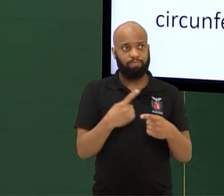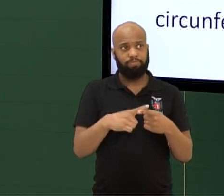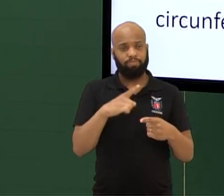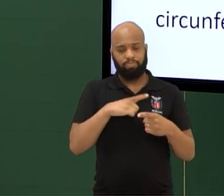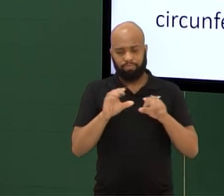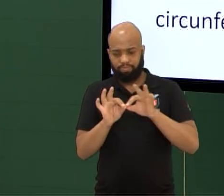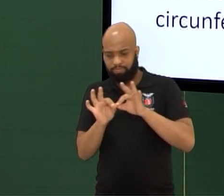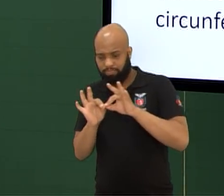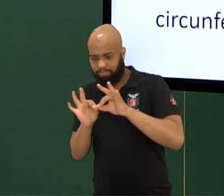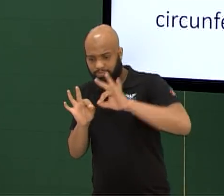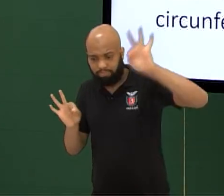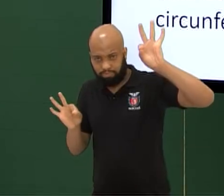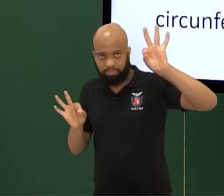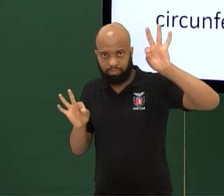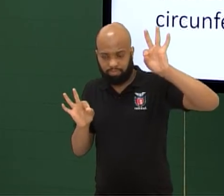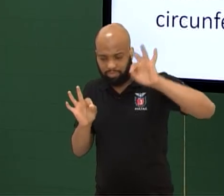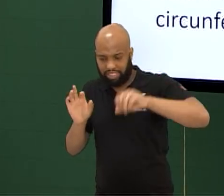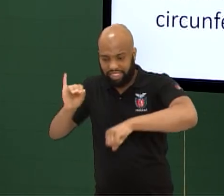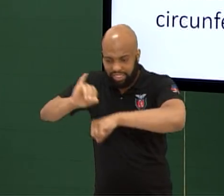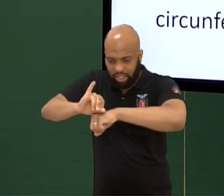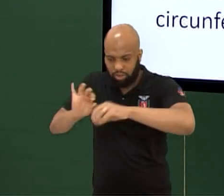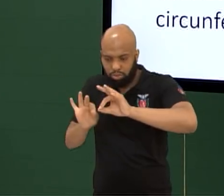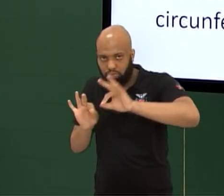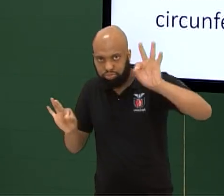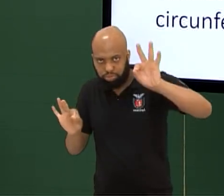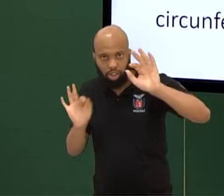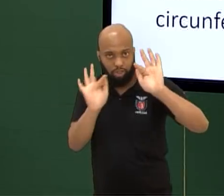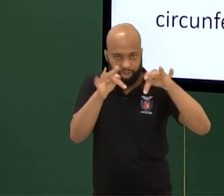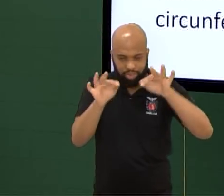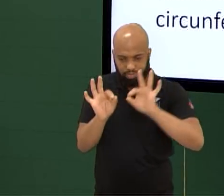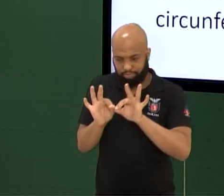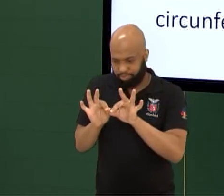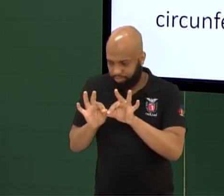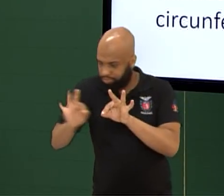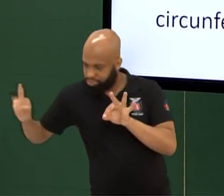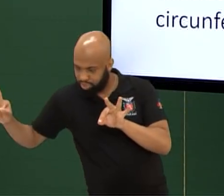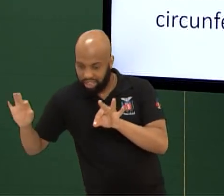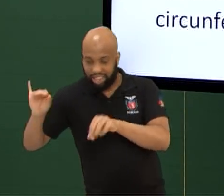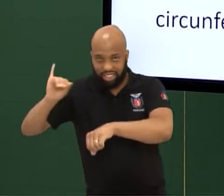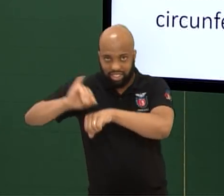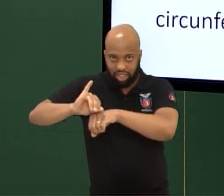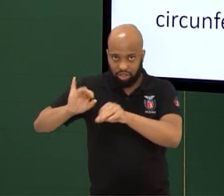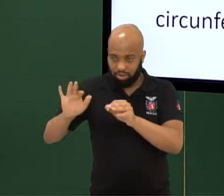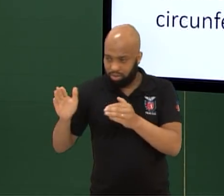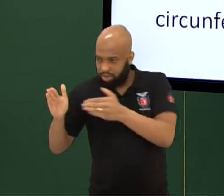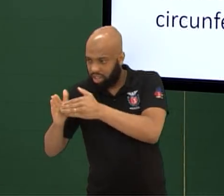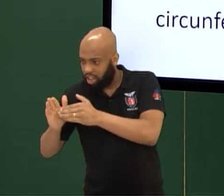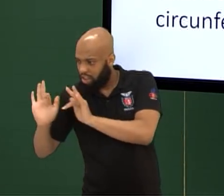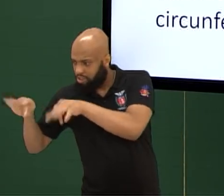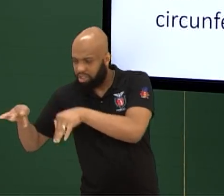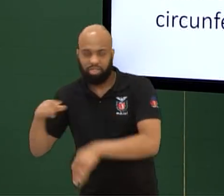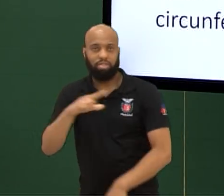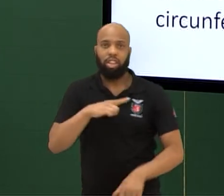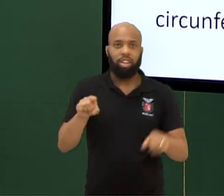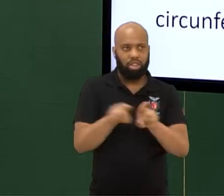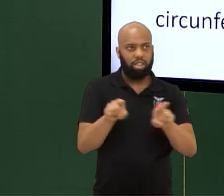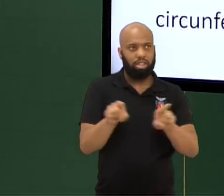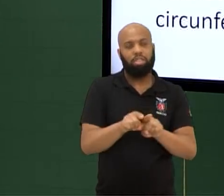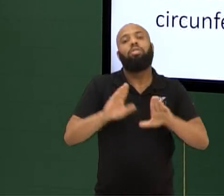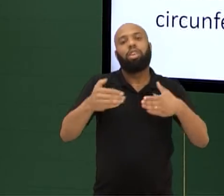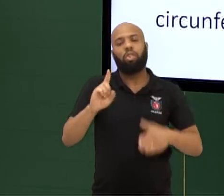a distância do centro até a circunferência. Eu quero descobrir a distância entre o centro,